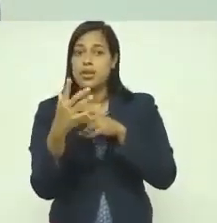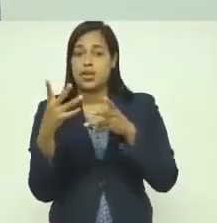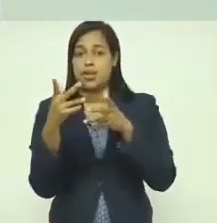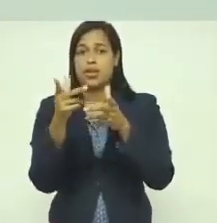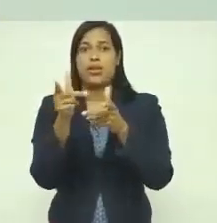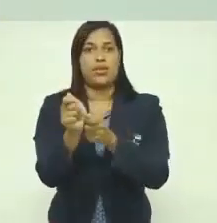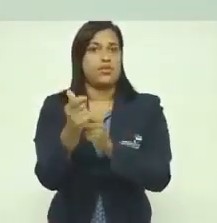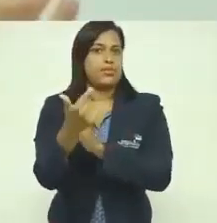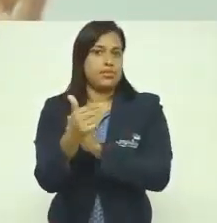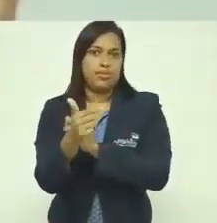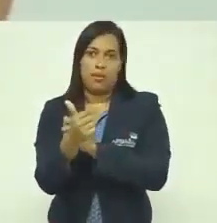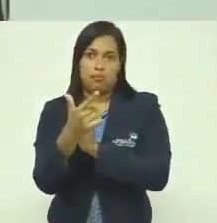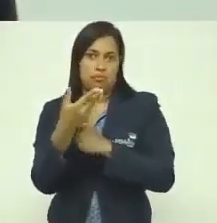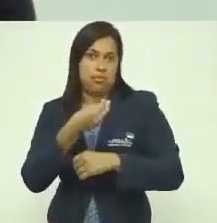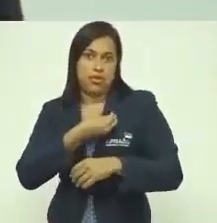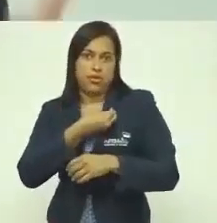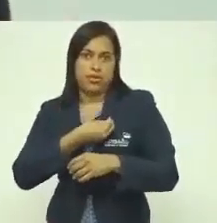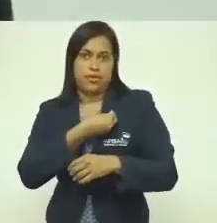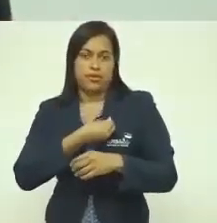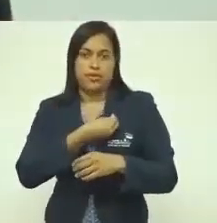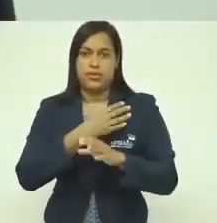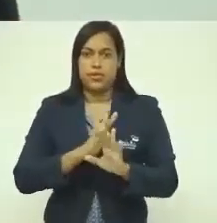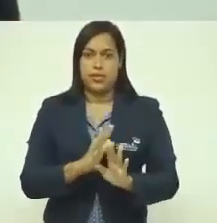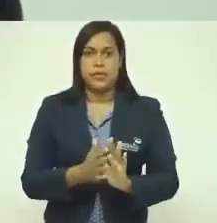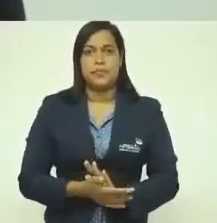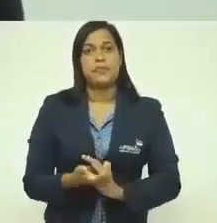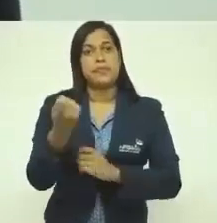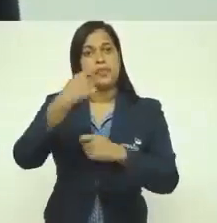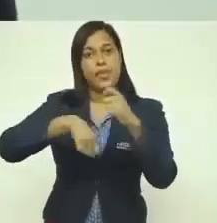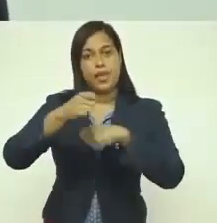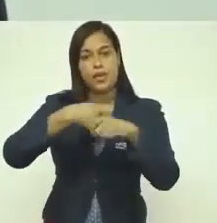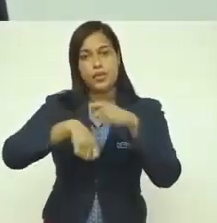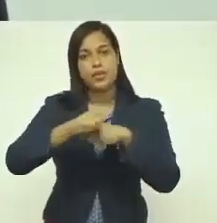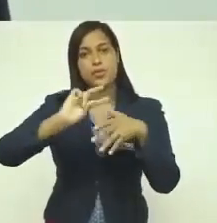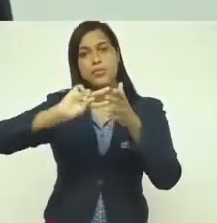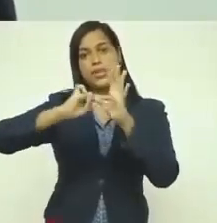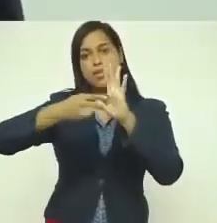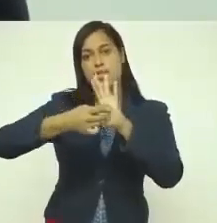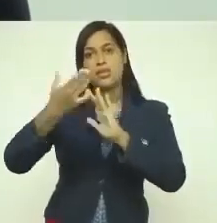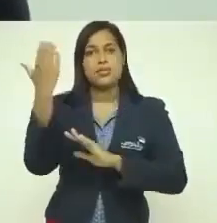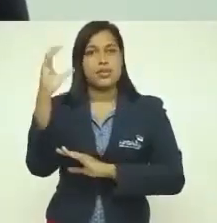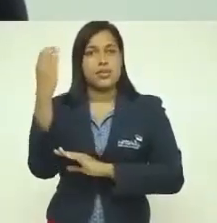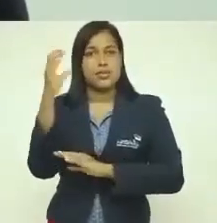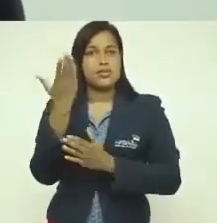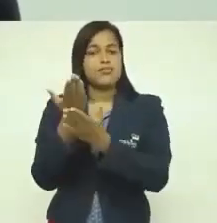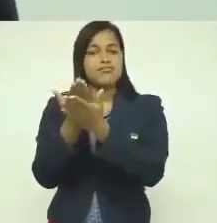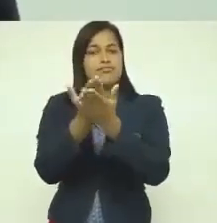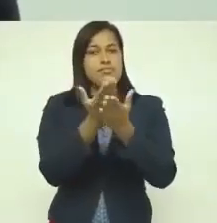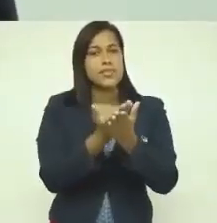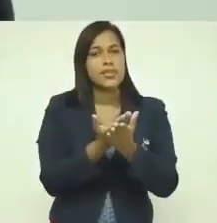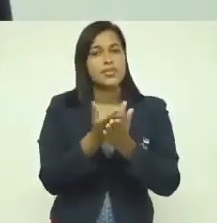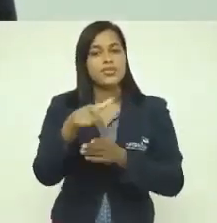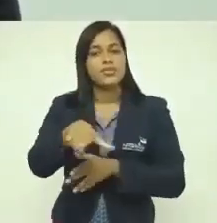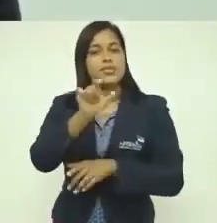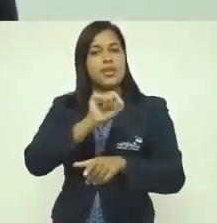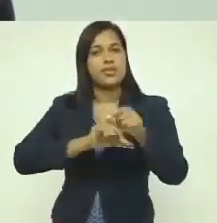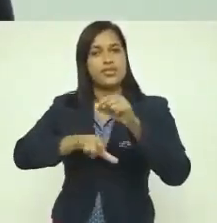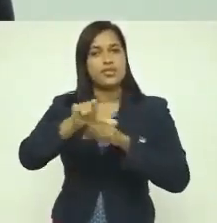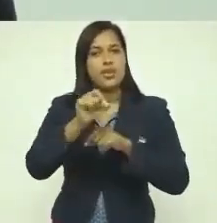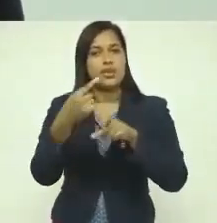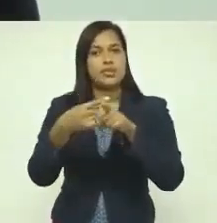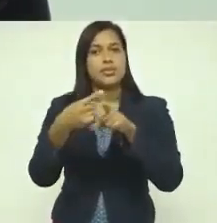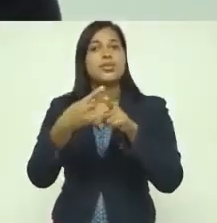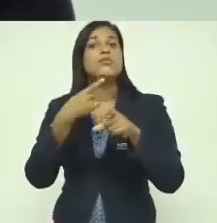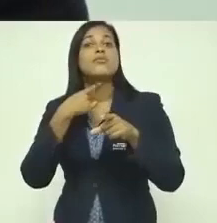eu não posso ter tudo. Ou em termos mais formais, a economia é a ciência que estuda o processo